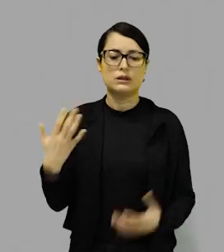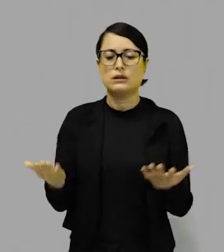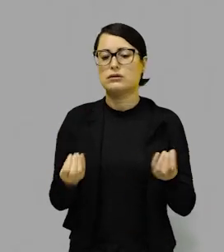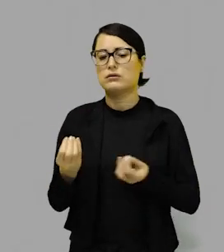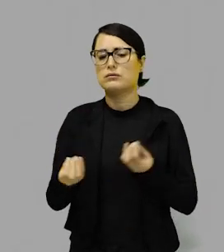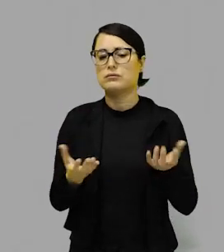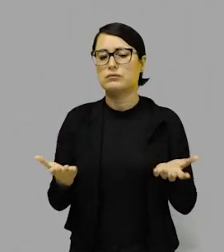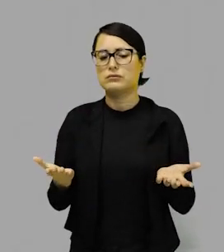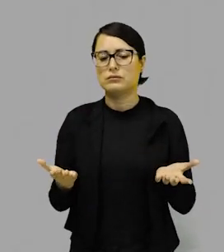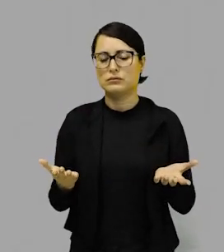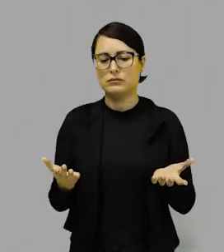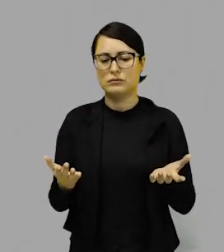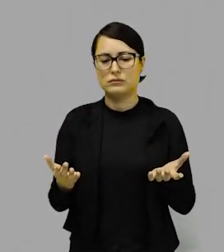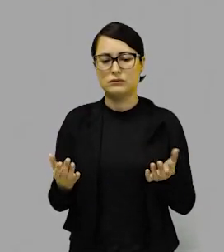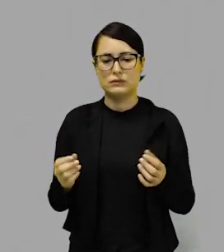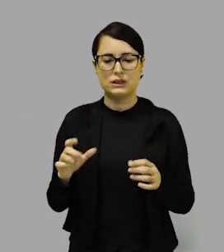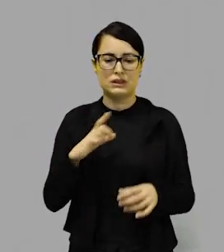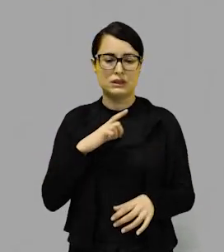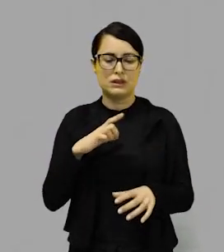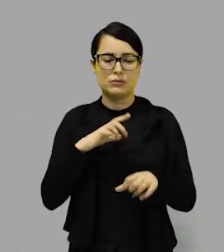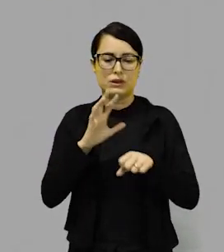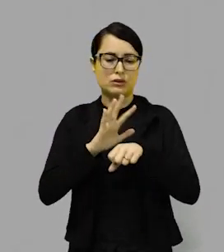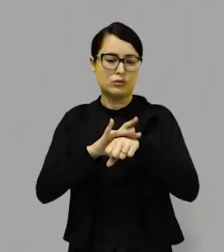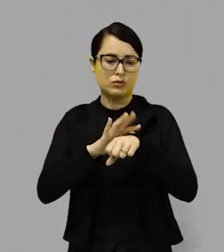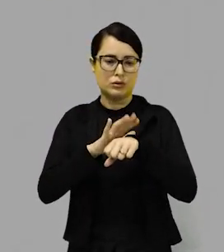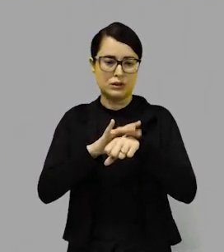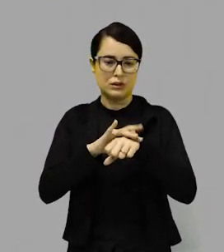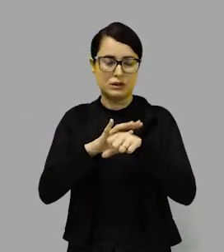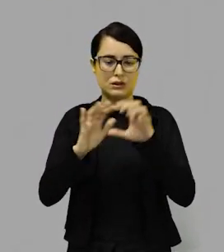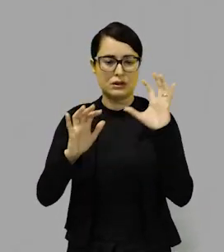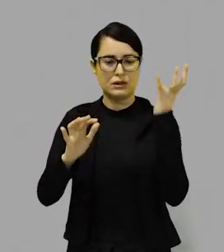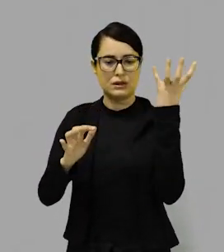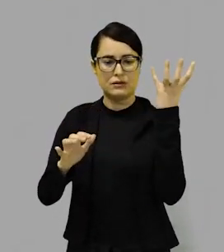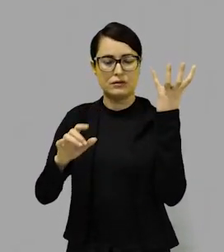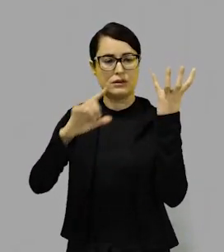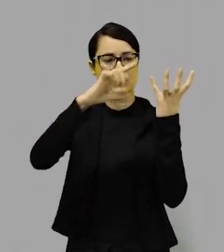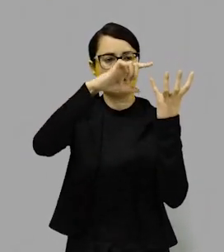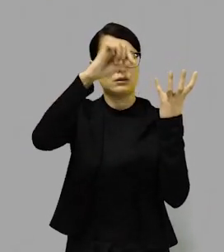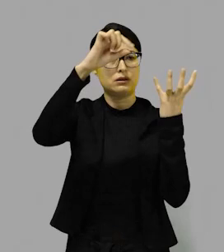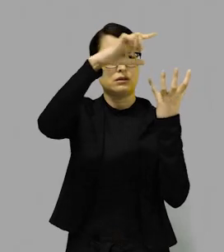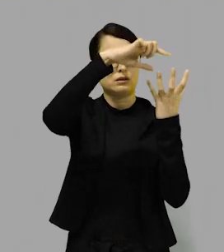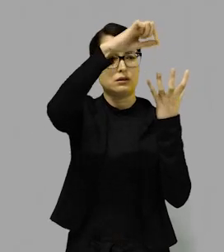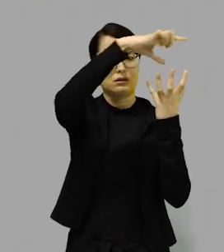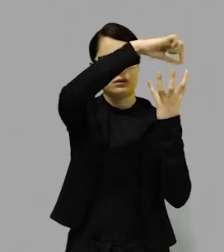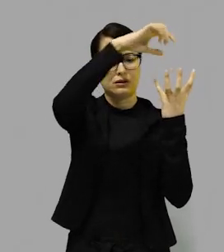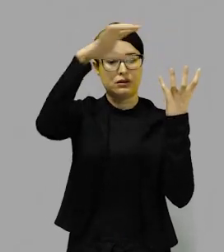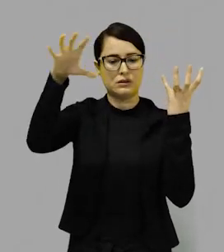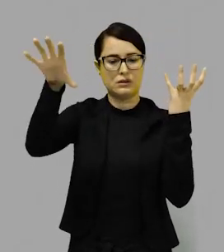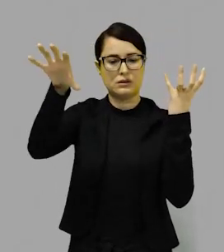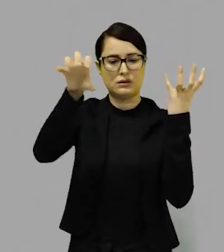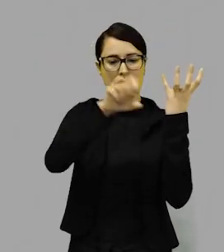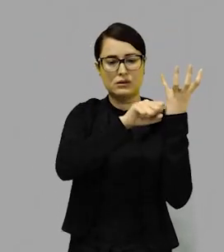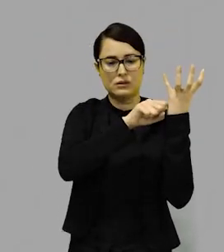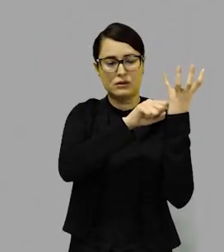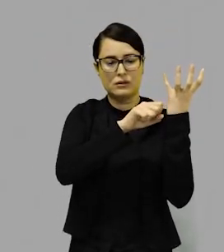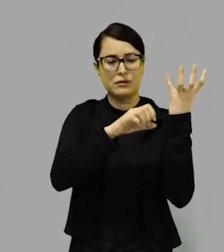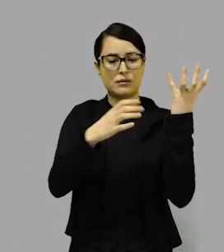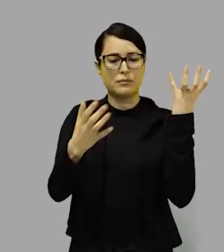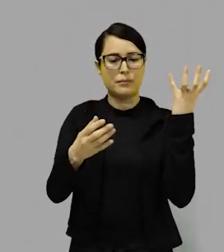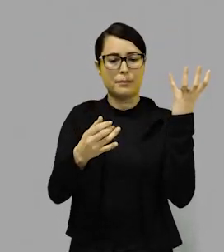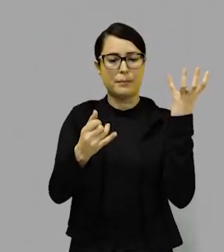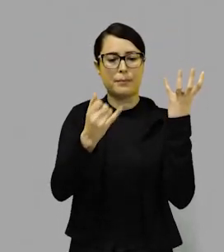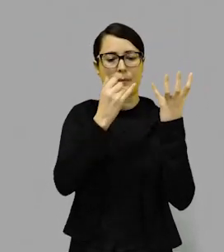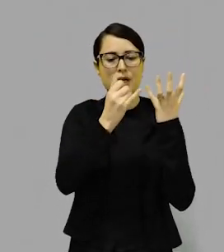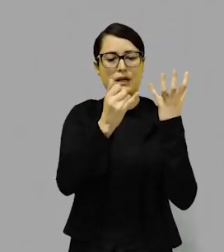podem ser afetadas por um tipo de doença em que as folhas ficam com as manchas com formato de mosaico, é causado por